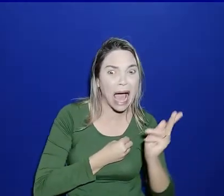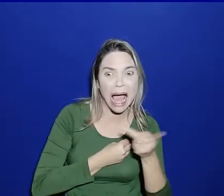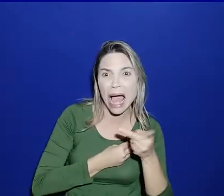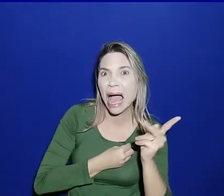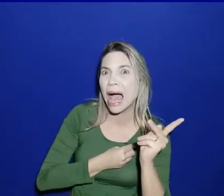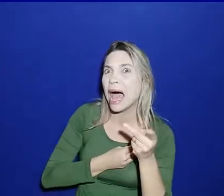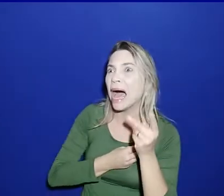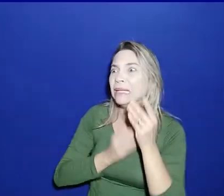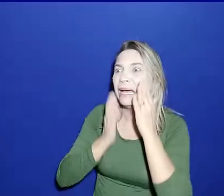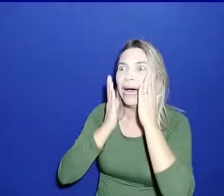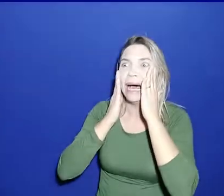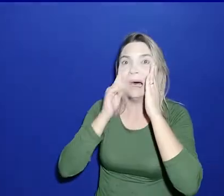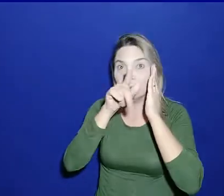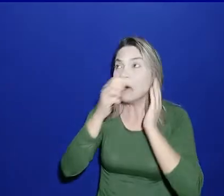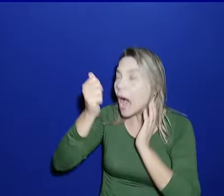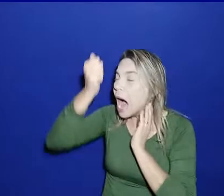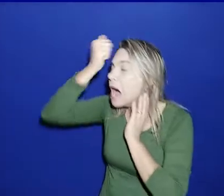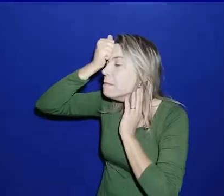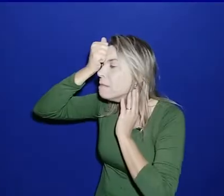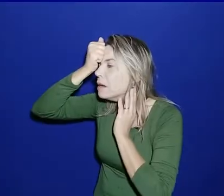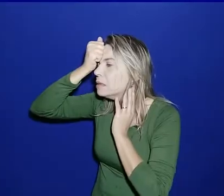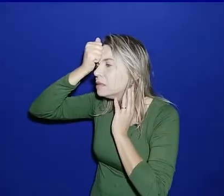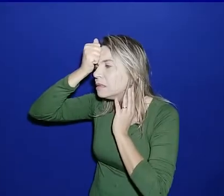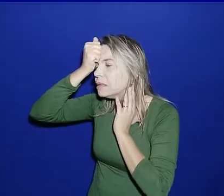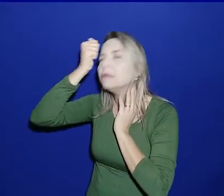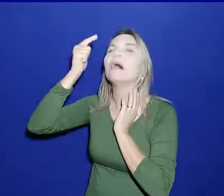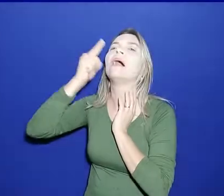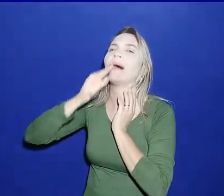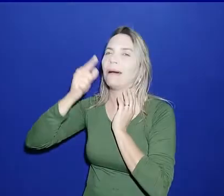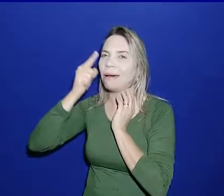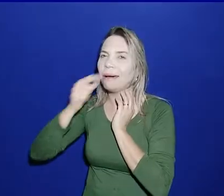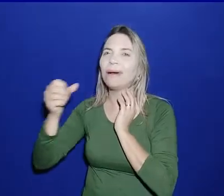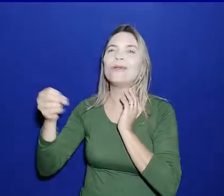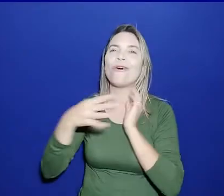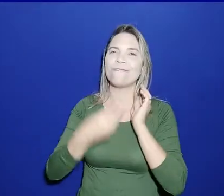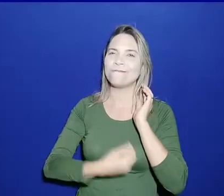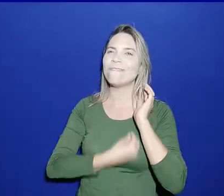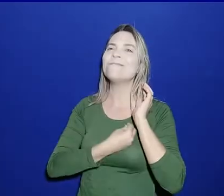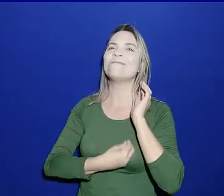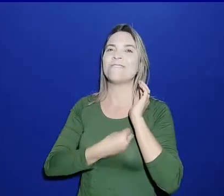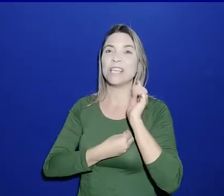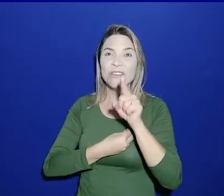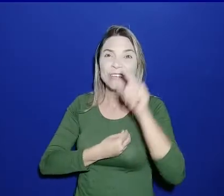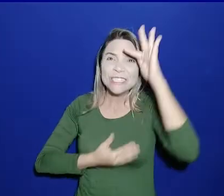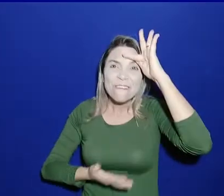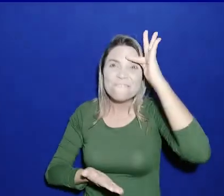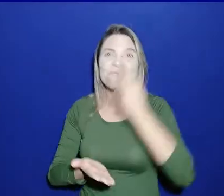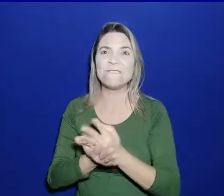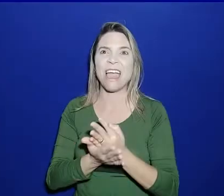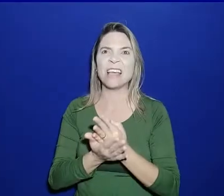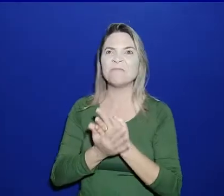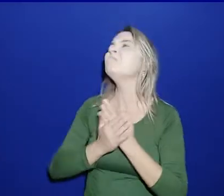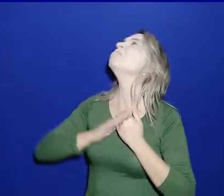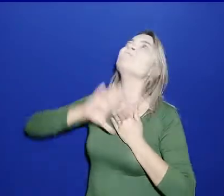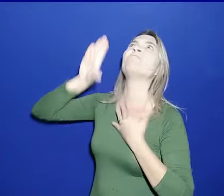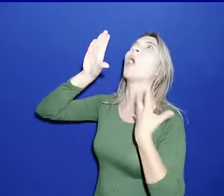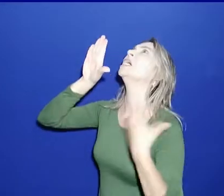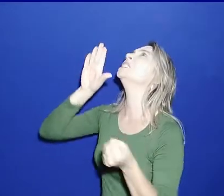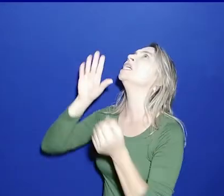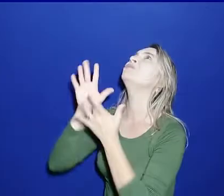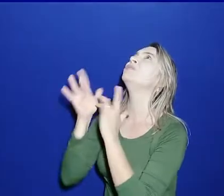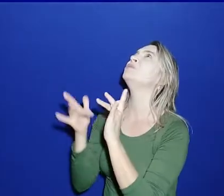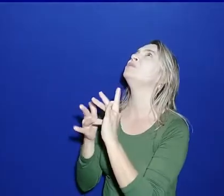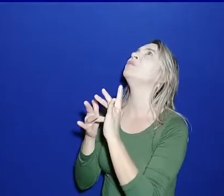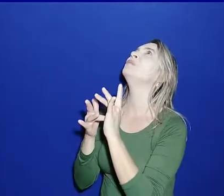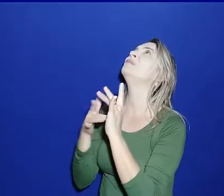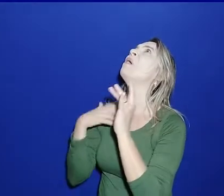atos, que você tem vivido longe dele e precisa voltar-se a ele e faz, num ato de fé, o compromisso de amá-lo e servi-lo.